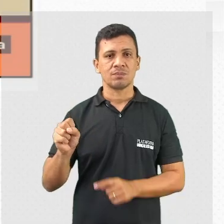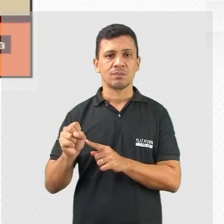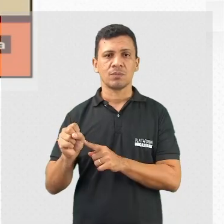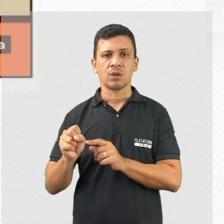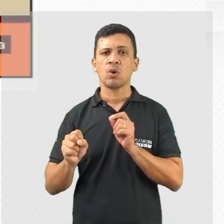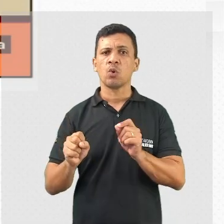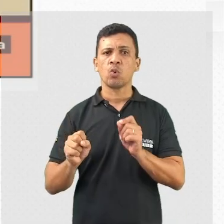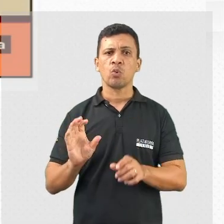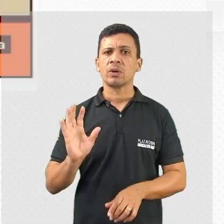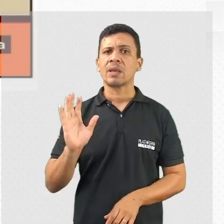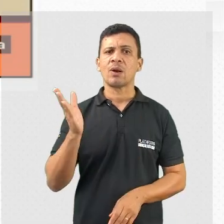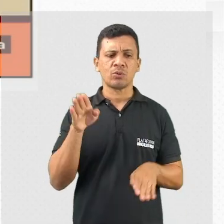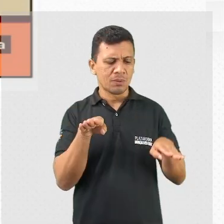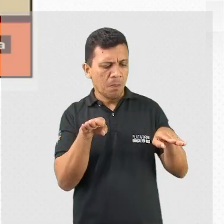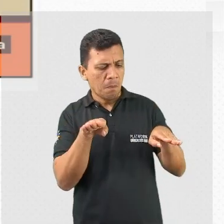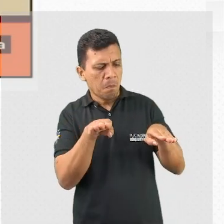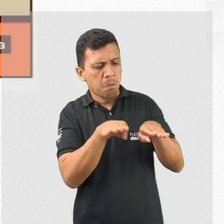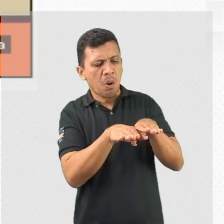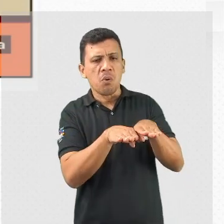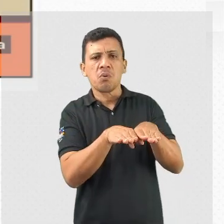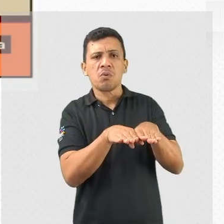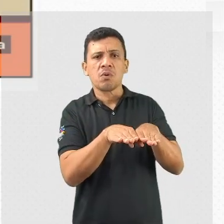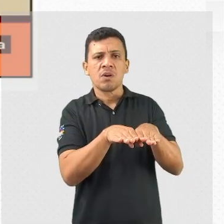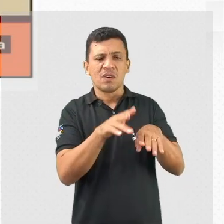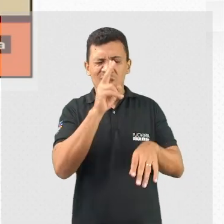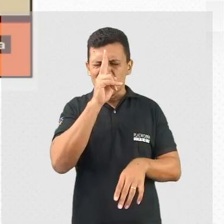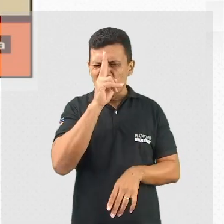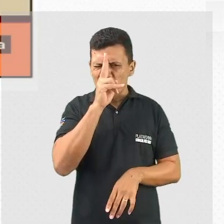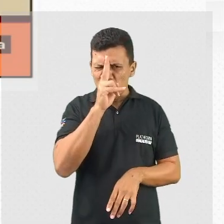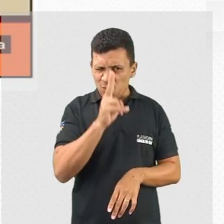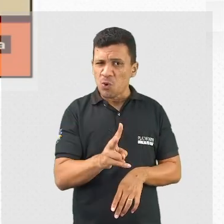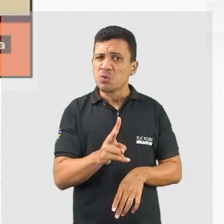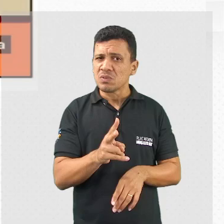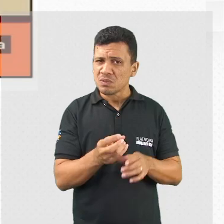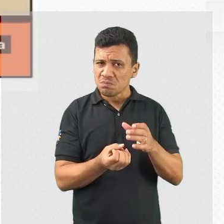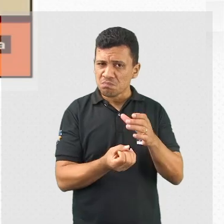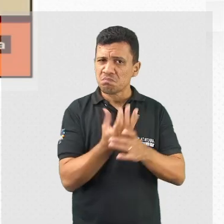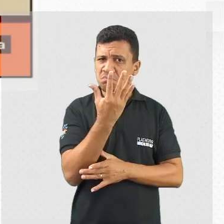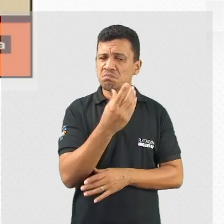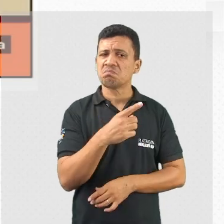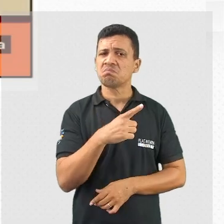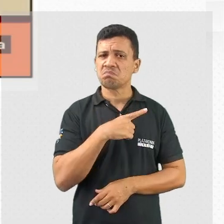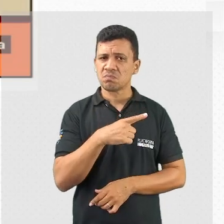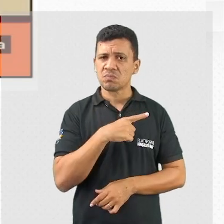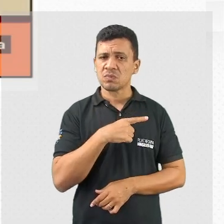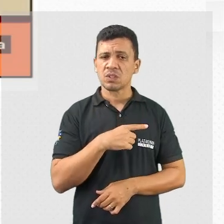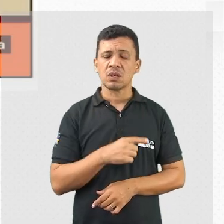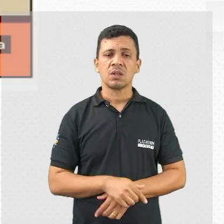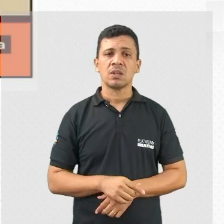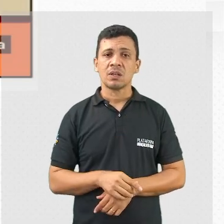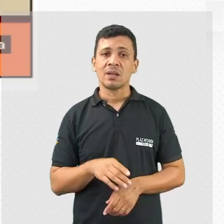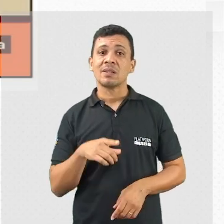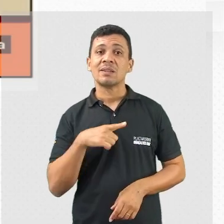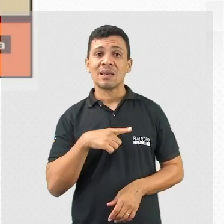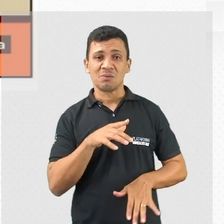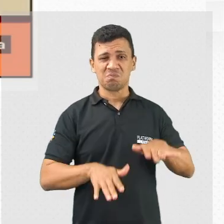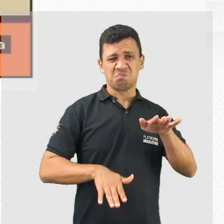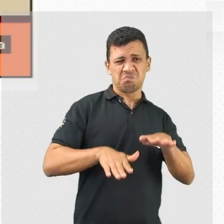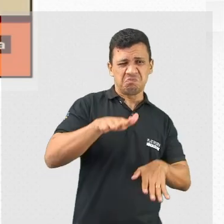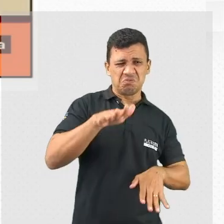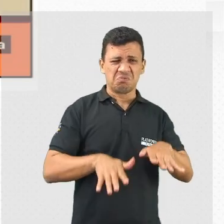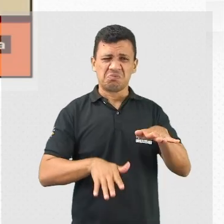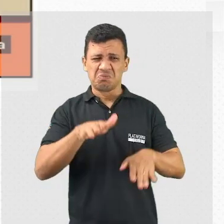consequências, gente, quando as placas se encontram, nós temos grande força gerada nesse impacto. Resultado, eu tenho terremotos, eu